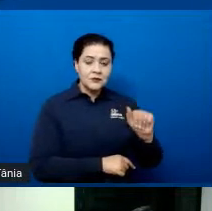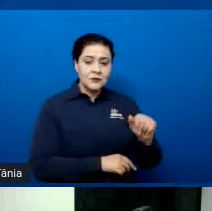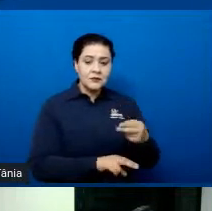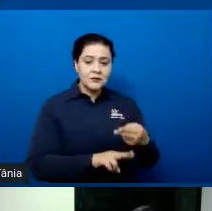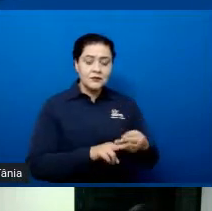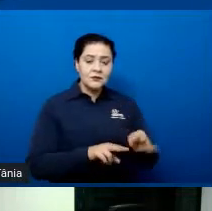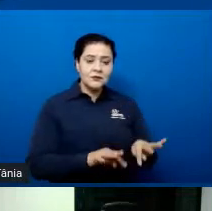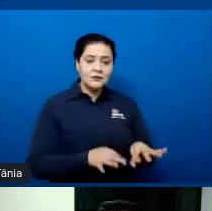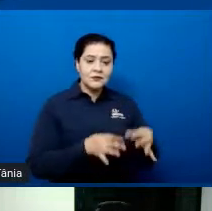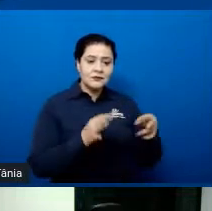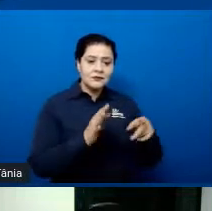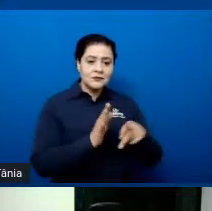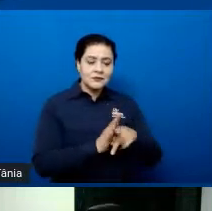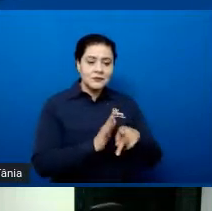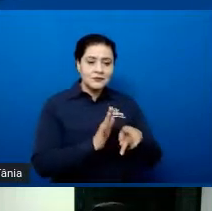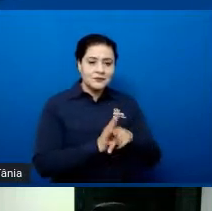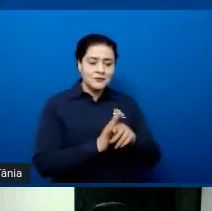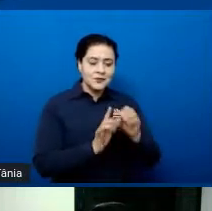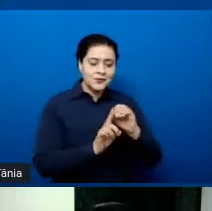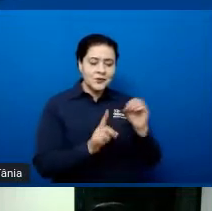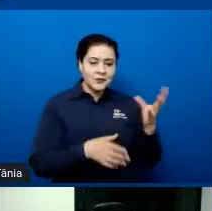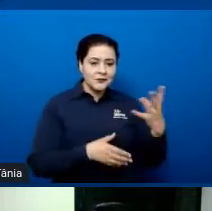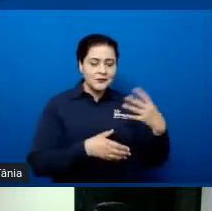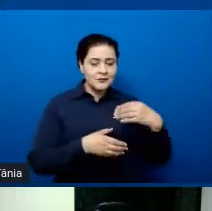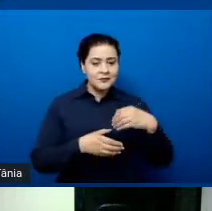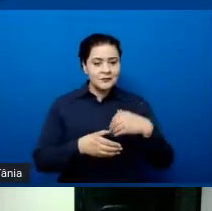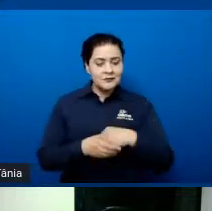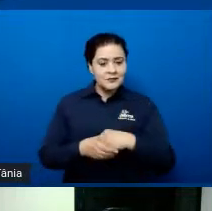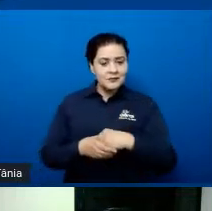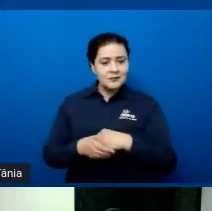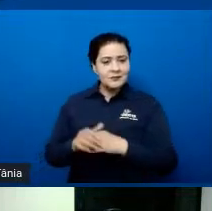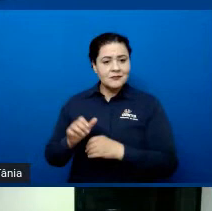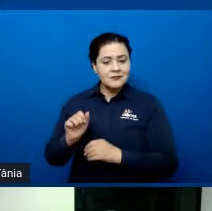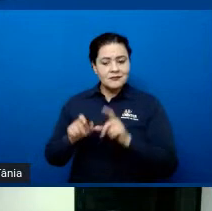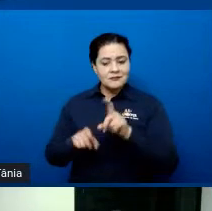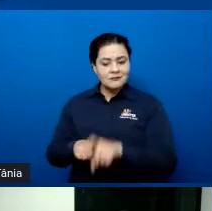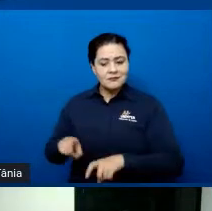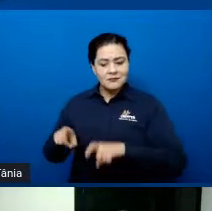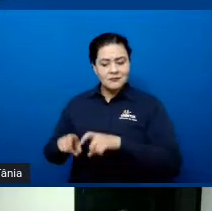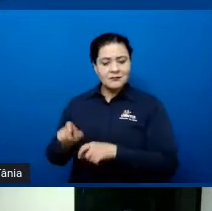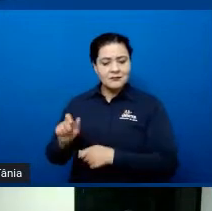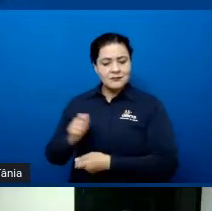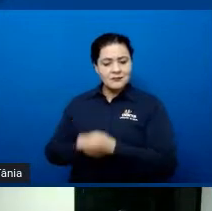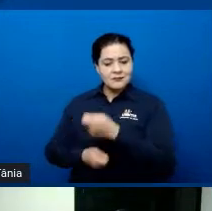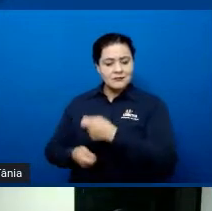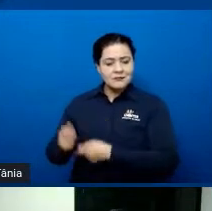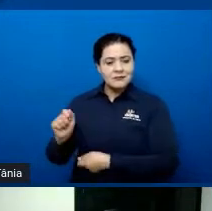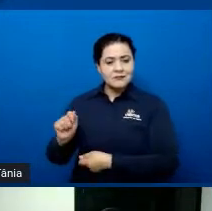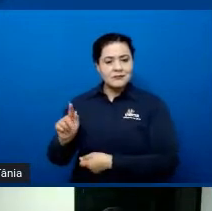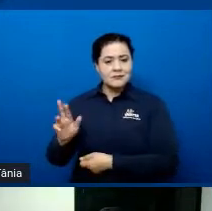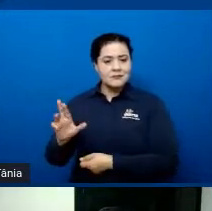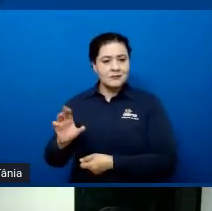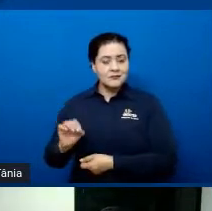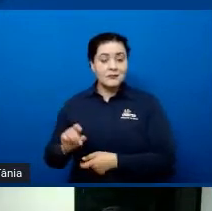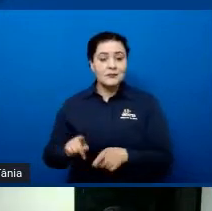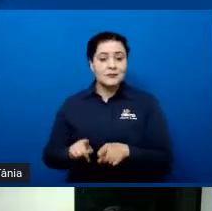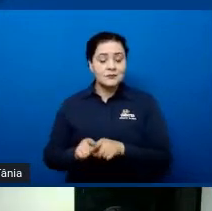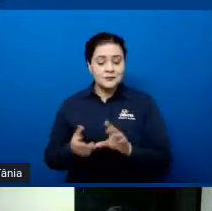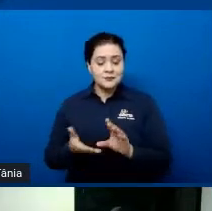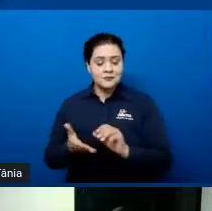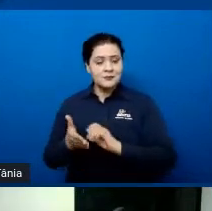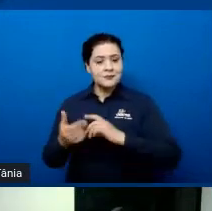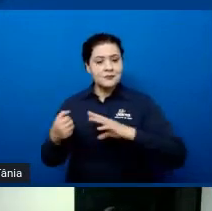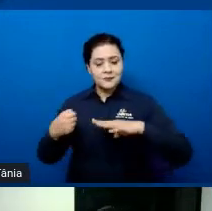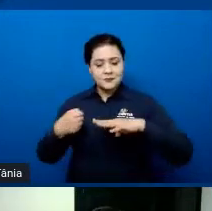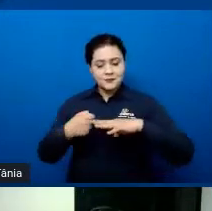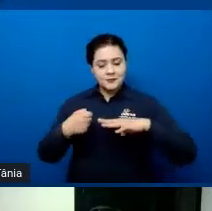a tecnologia do Google dentro de uma aplicação para o agronegócio. Então, e ele busca no banco de dados do Google e nos mostra qual lagarta que